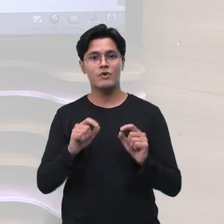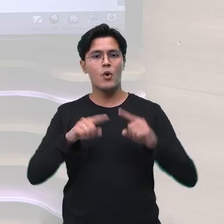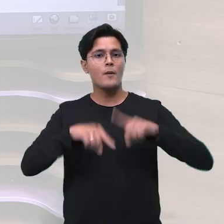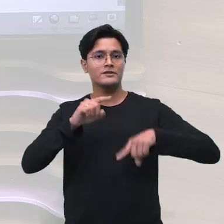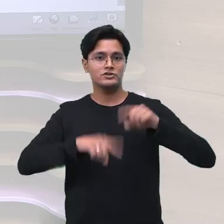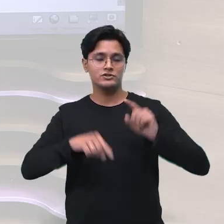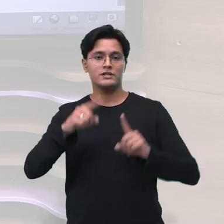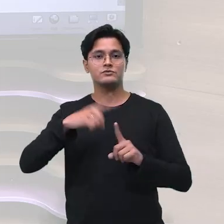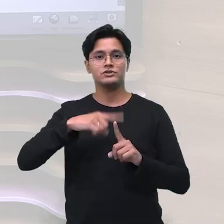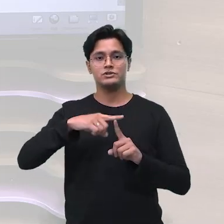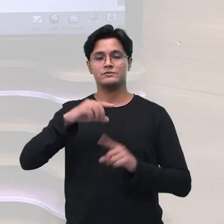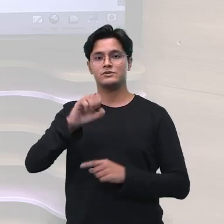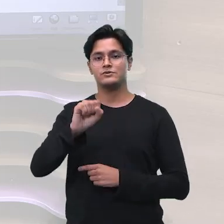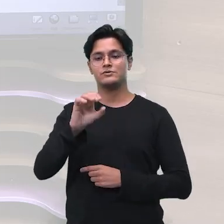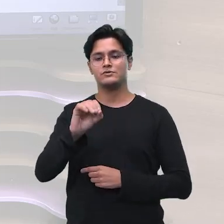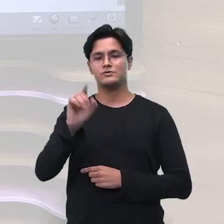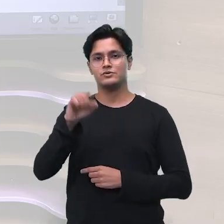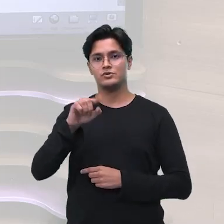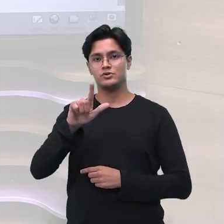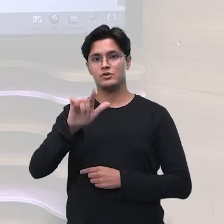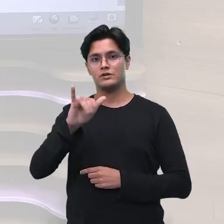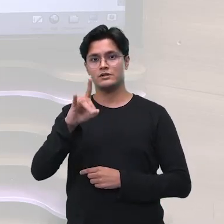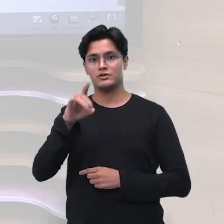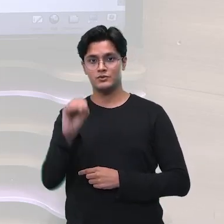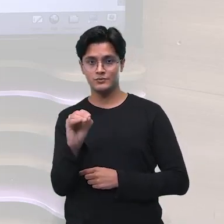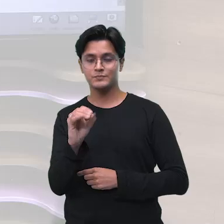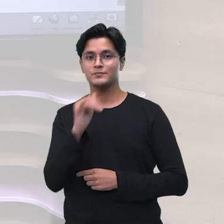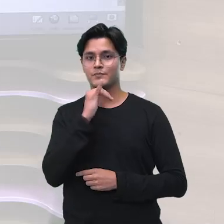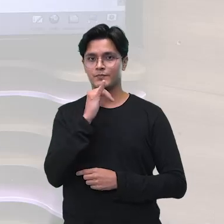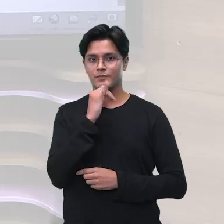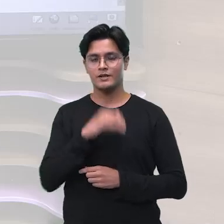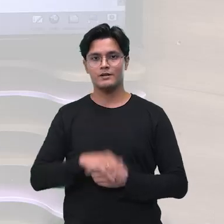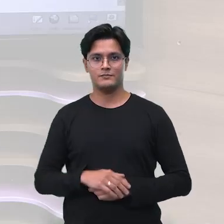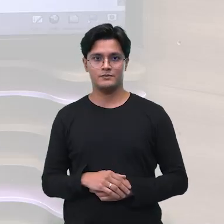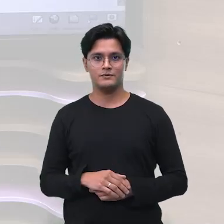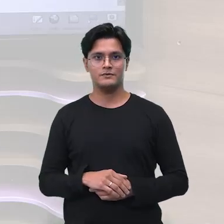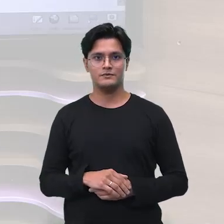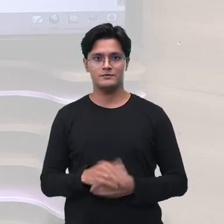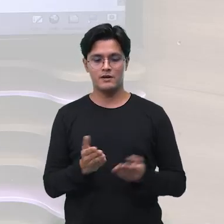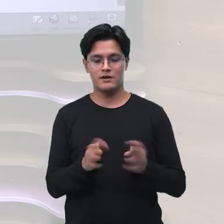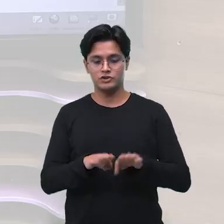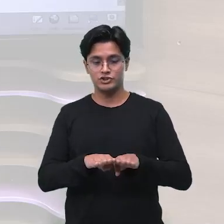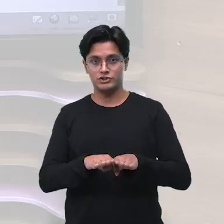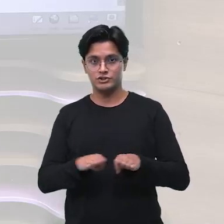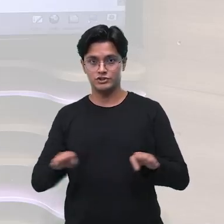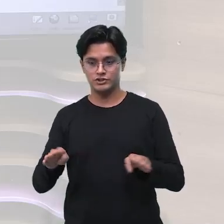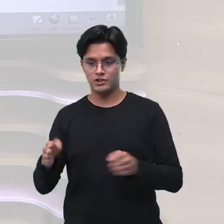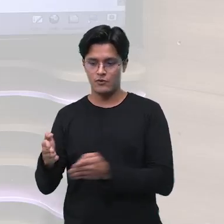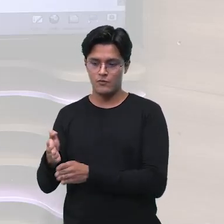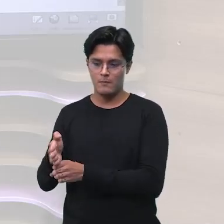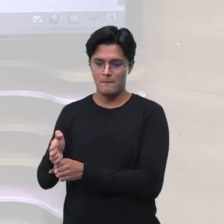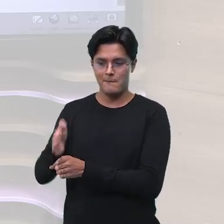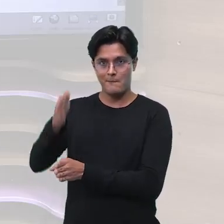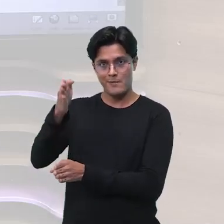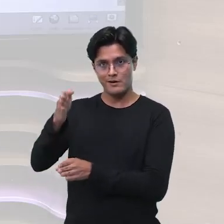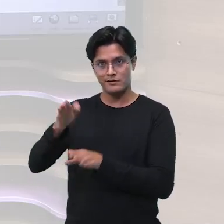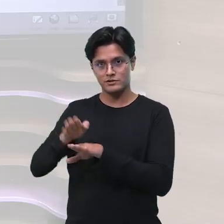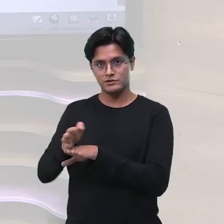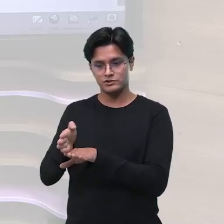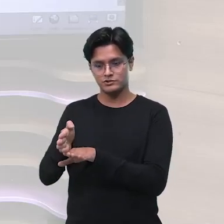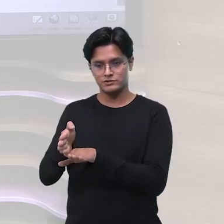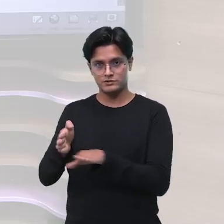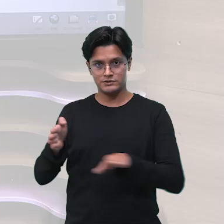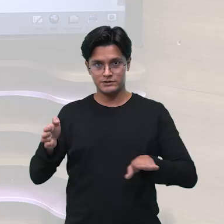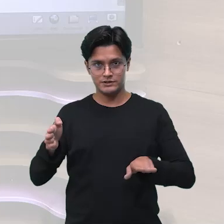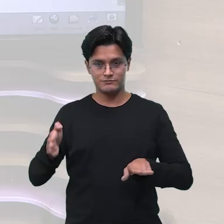quando você inclui nessa estrutura a parede, colocou ali a parede na conta, né, 3 metros de